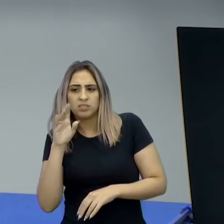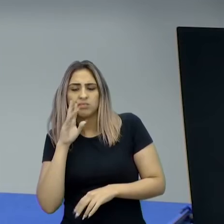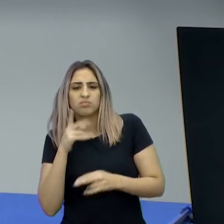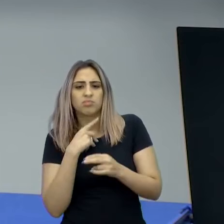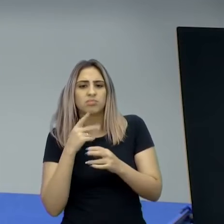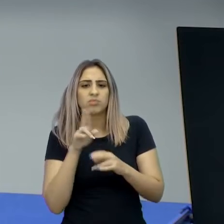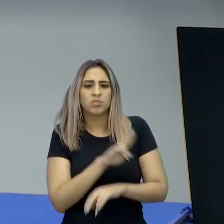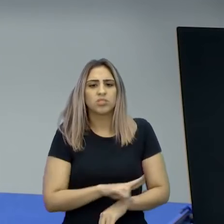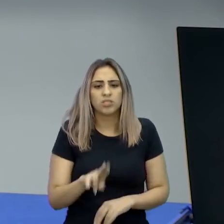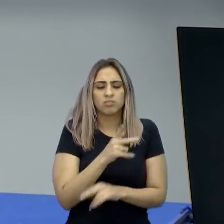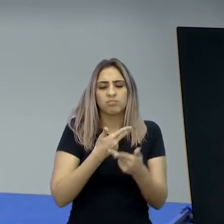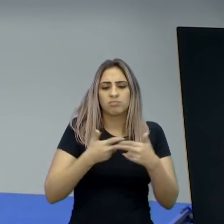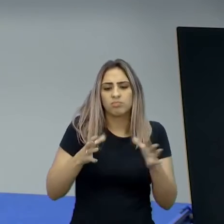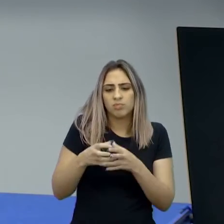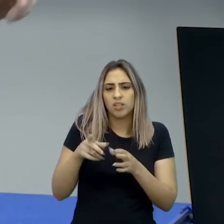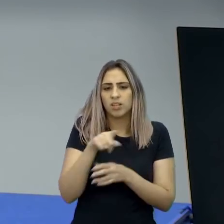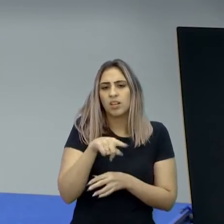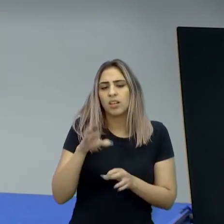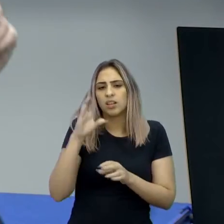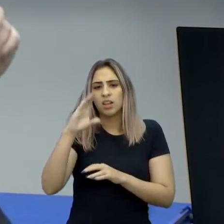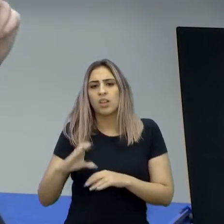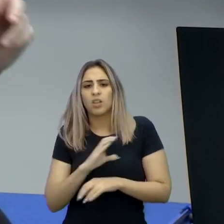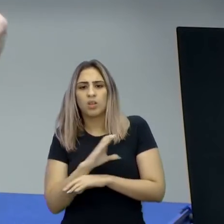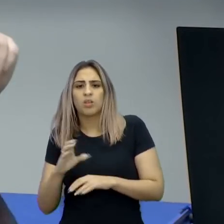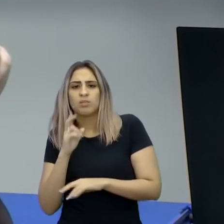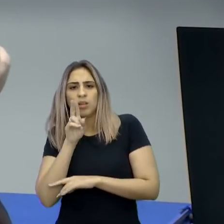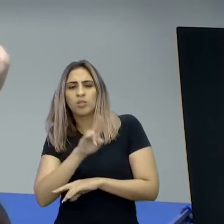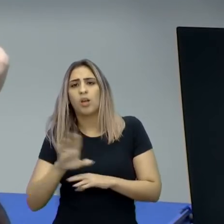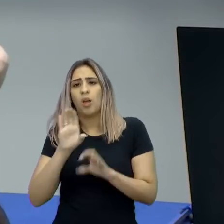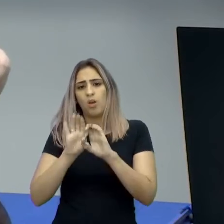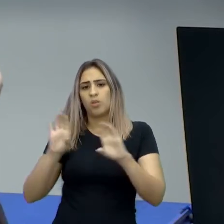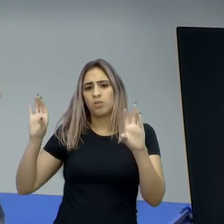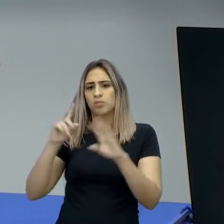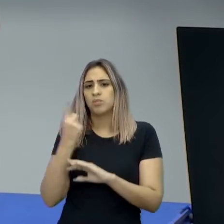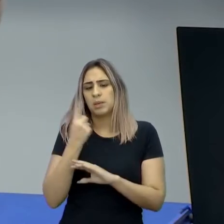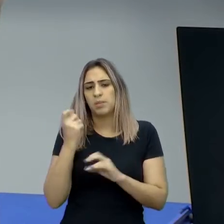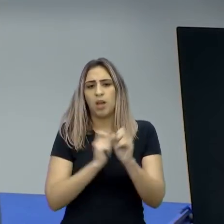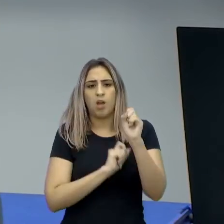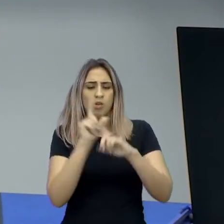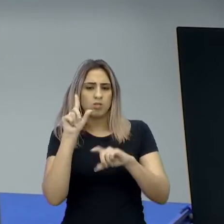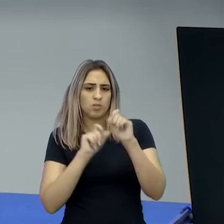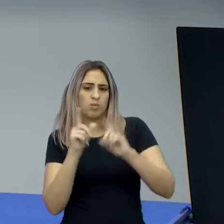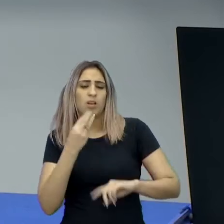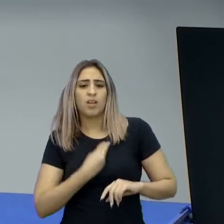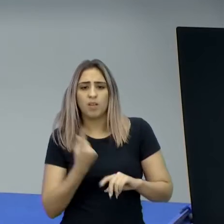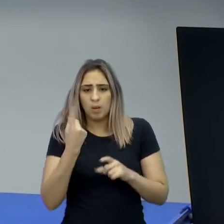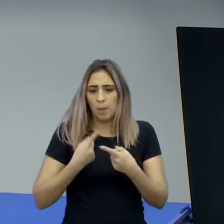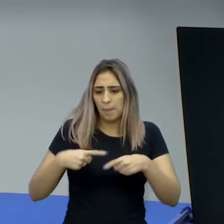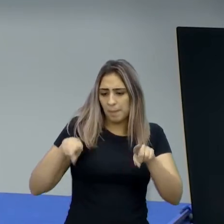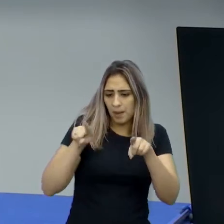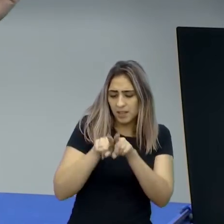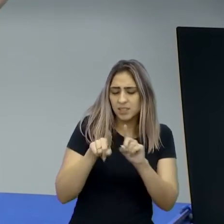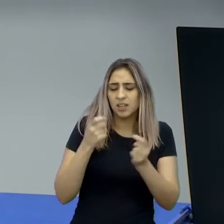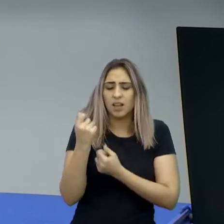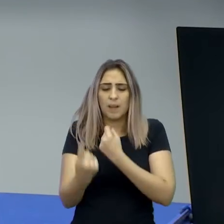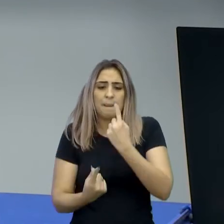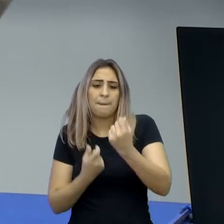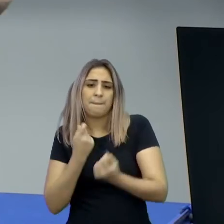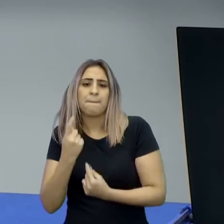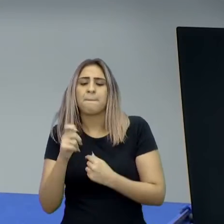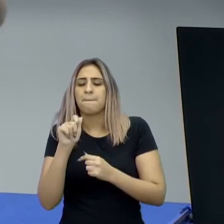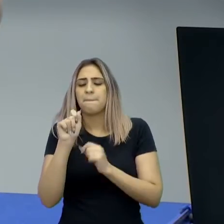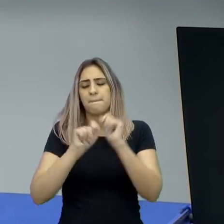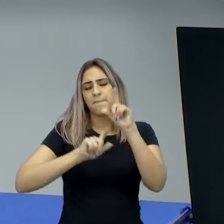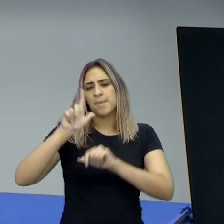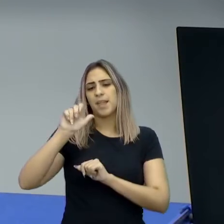cúpulas das igrejas católicas para observar o céu. Foram os primeiros astrônomos. Então, havia uma parceria entre alguns